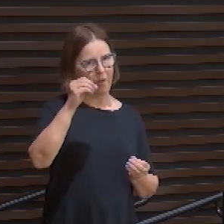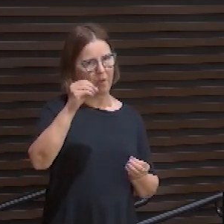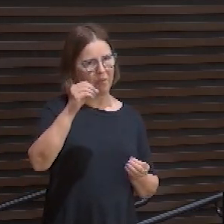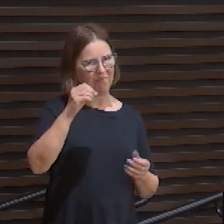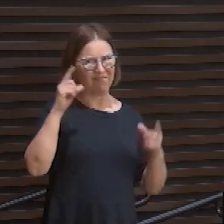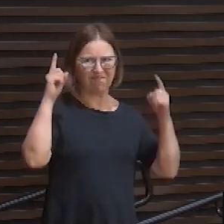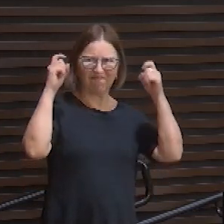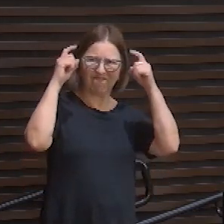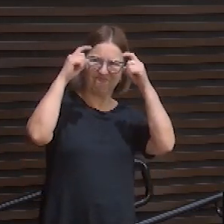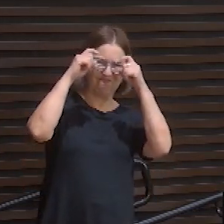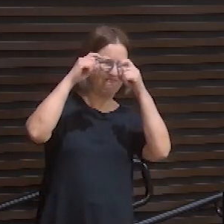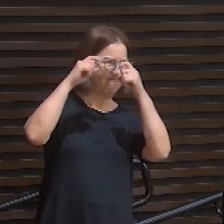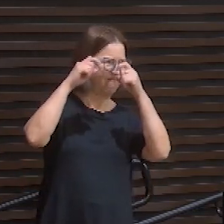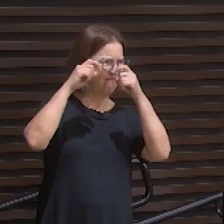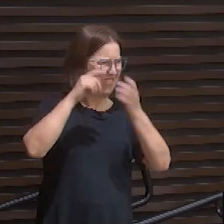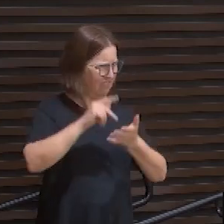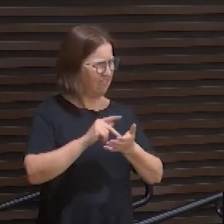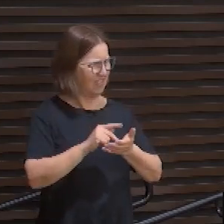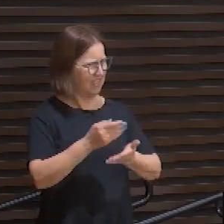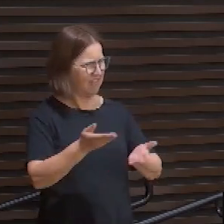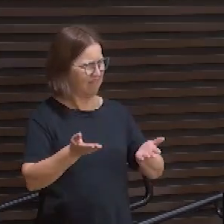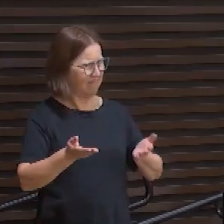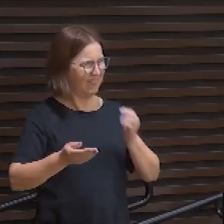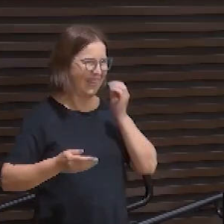complicada. Não é, Carmita?